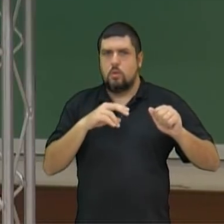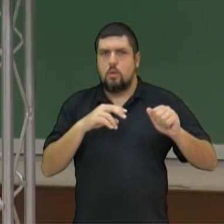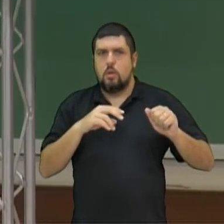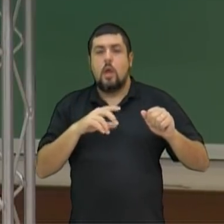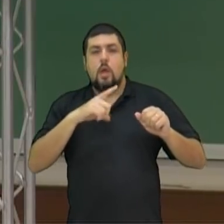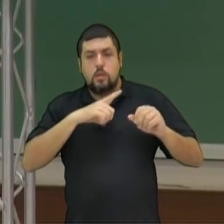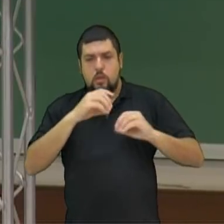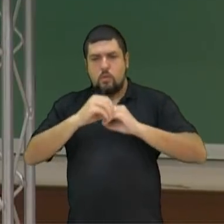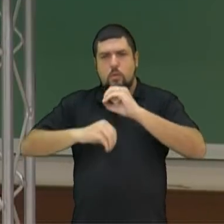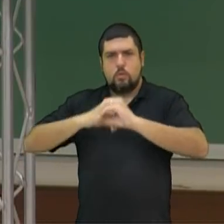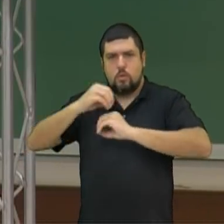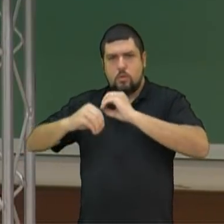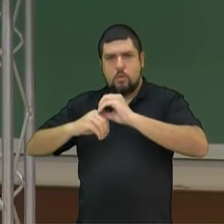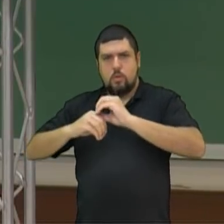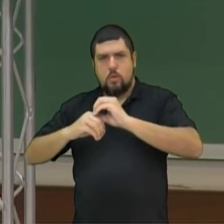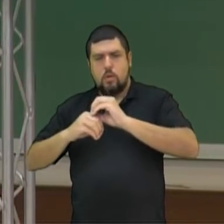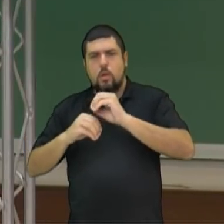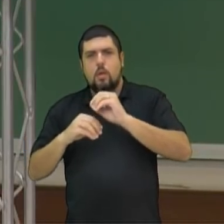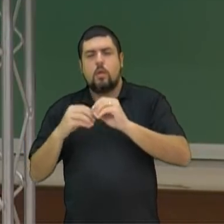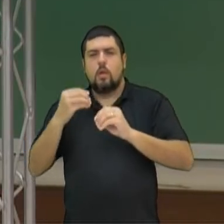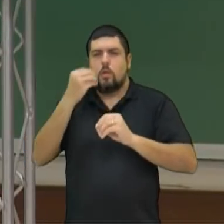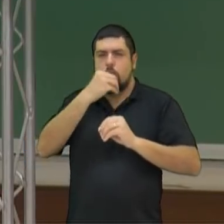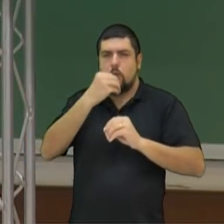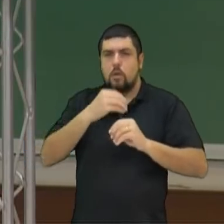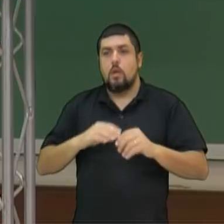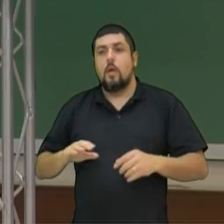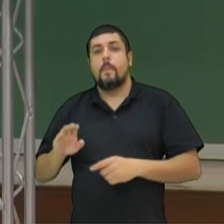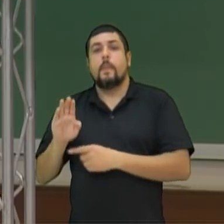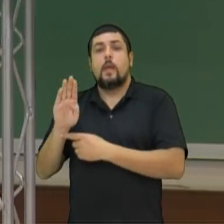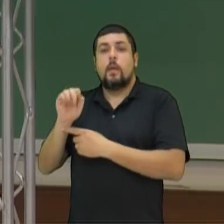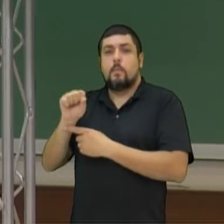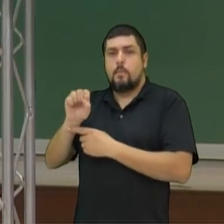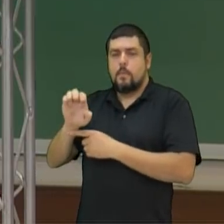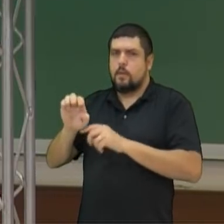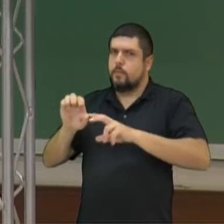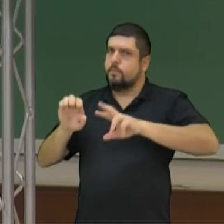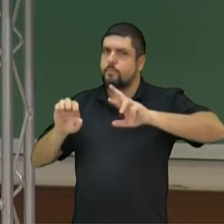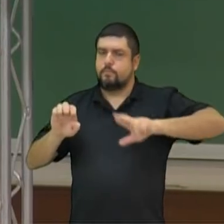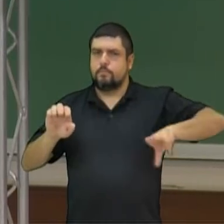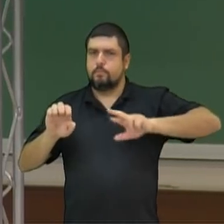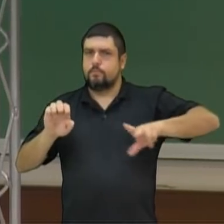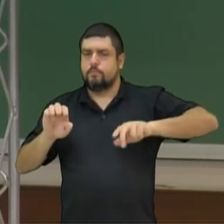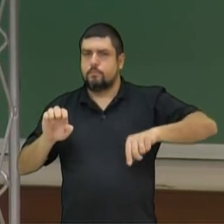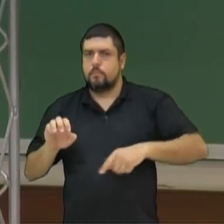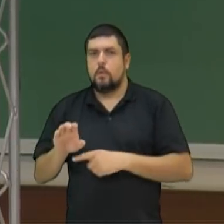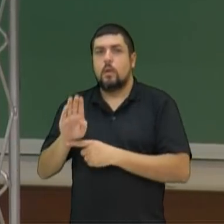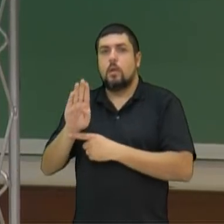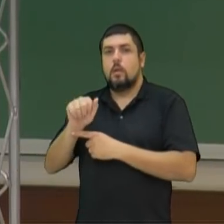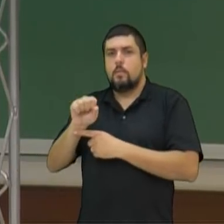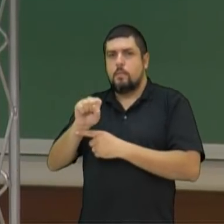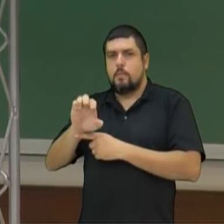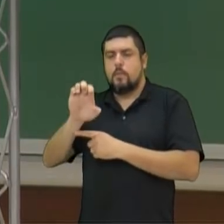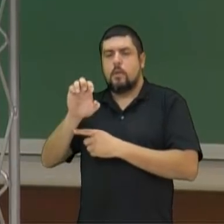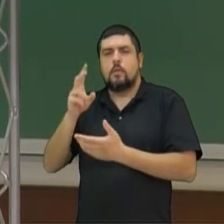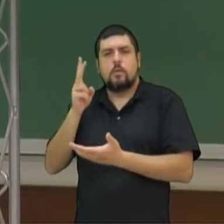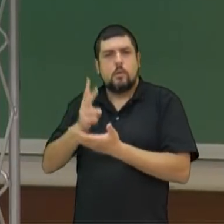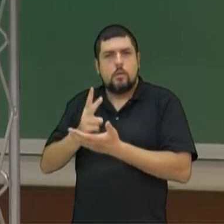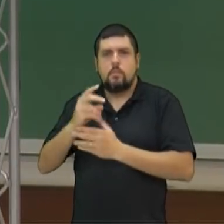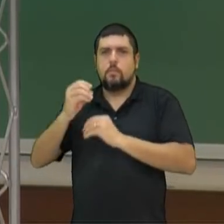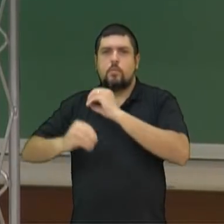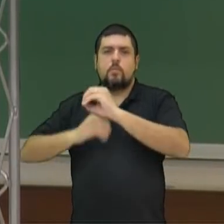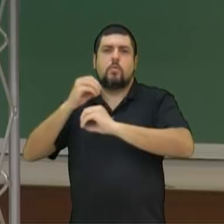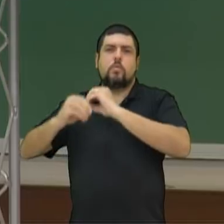fraco. Na base, isso não determina a força da base. Bases sempre terão oxigênio, primeira